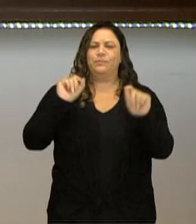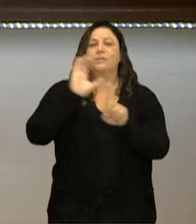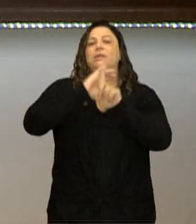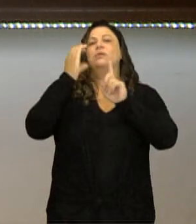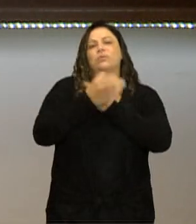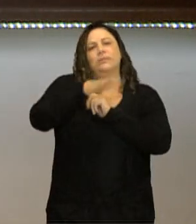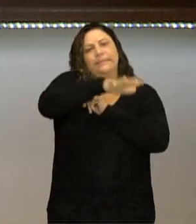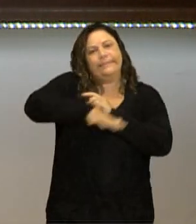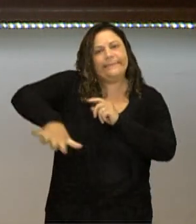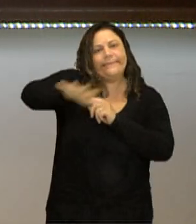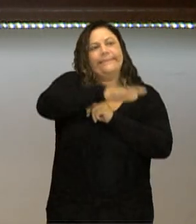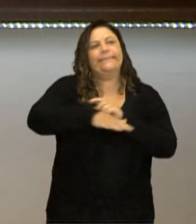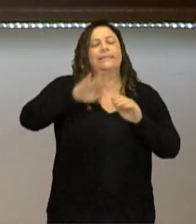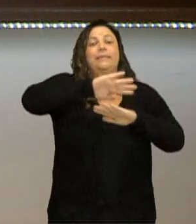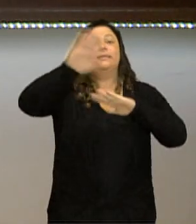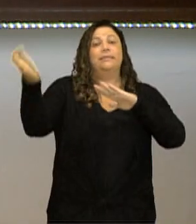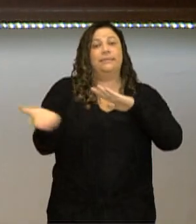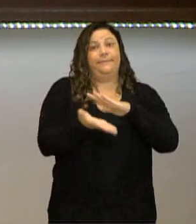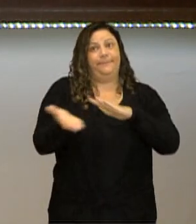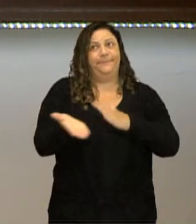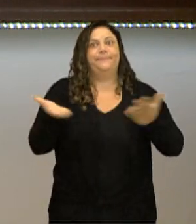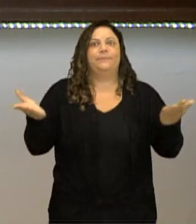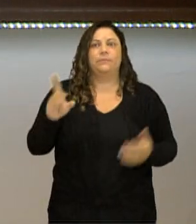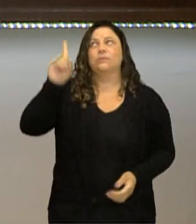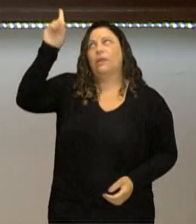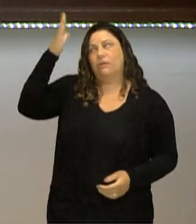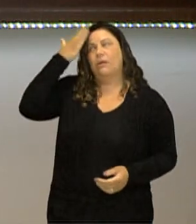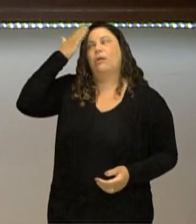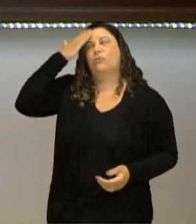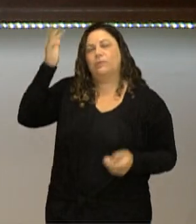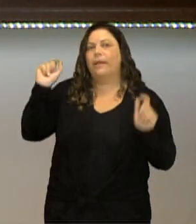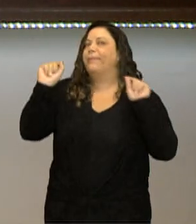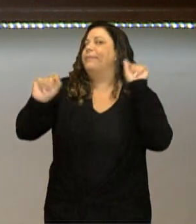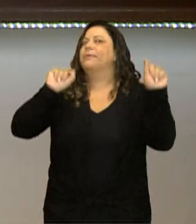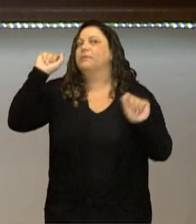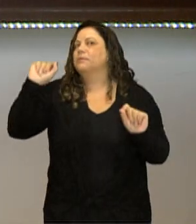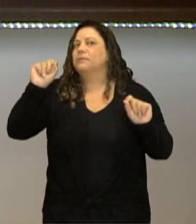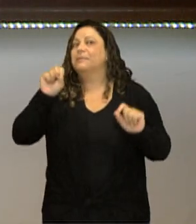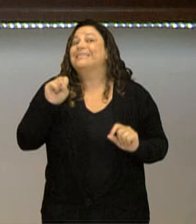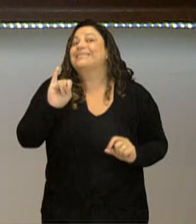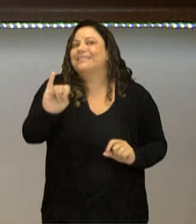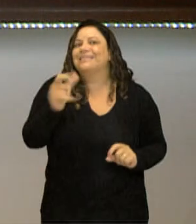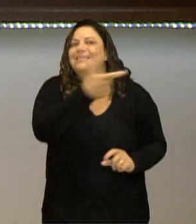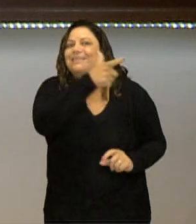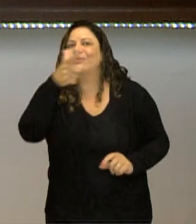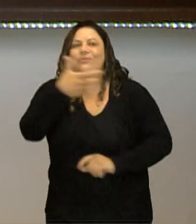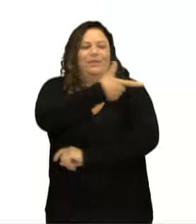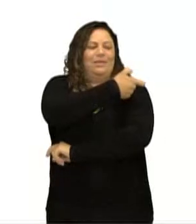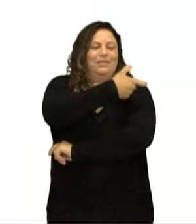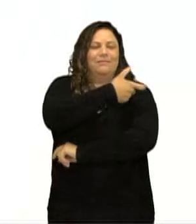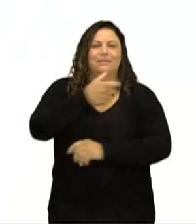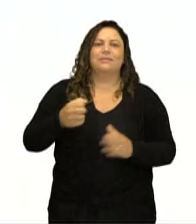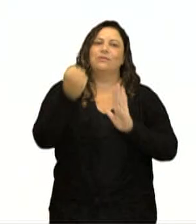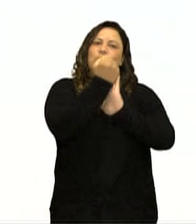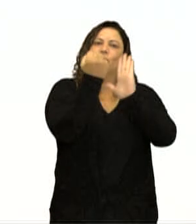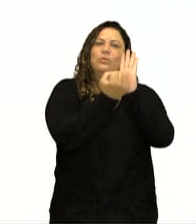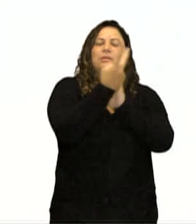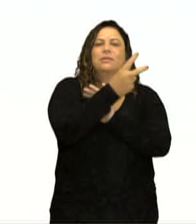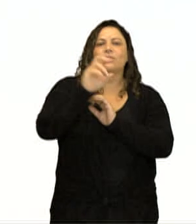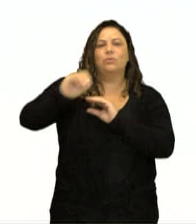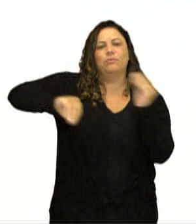mesmo ritmo em que a mortalidade infantil caiu. Ou seja, né, a combinação de todas essas estratégias,